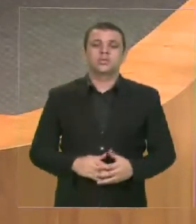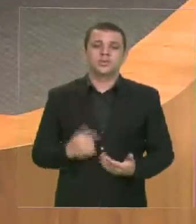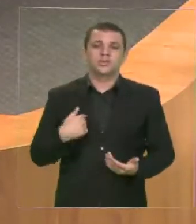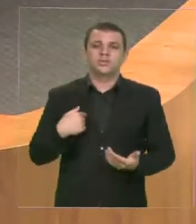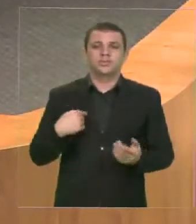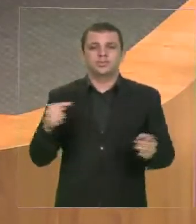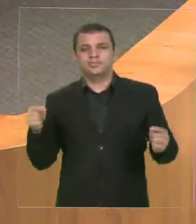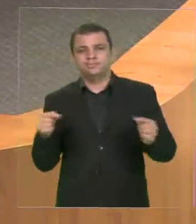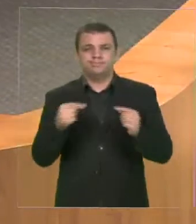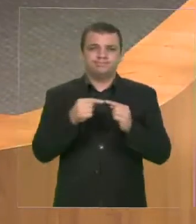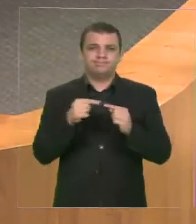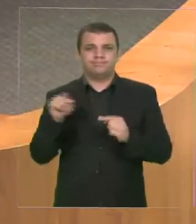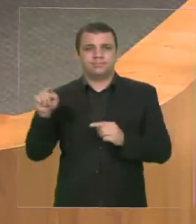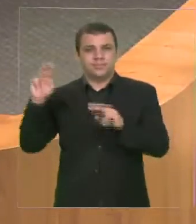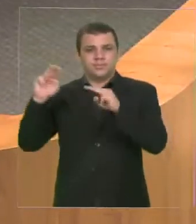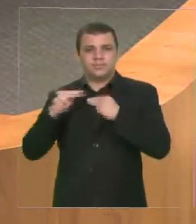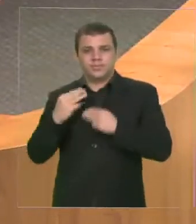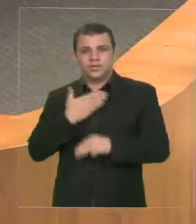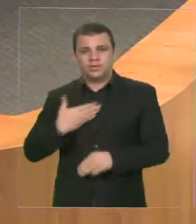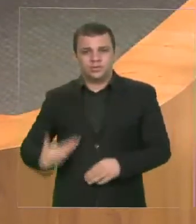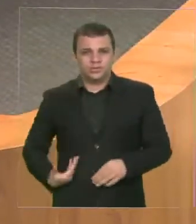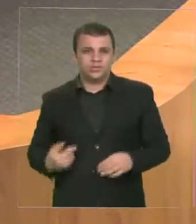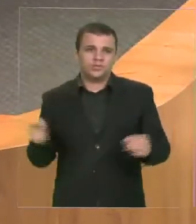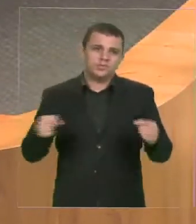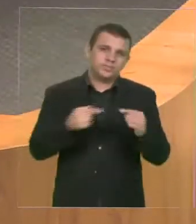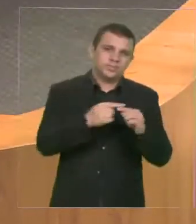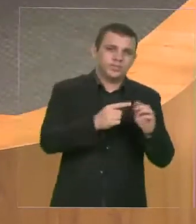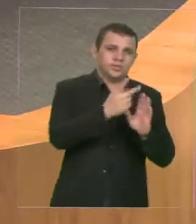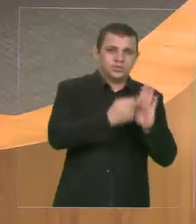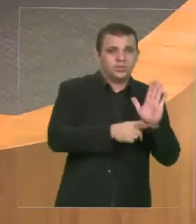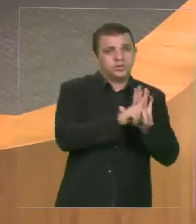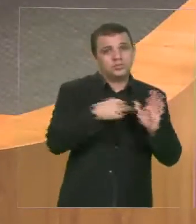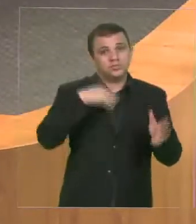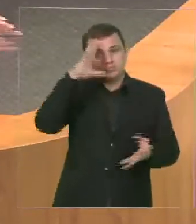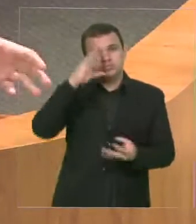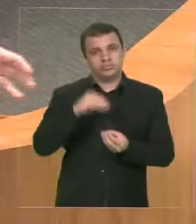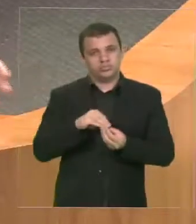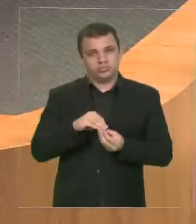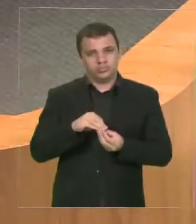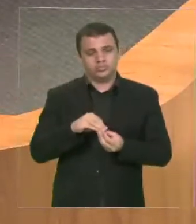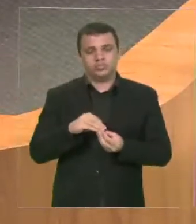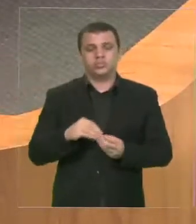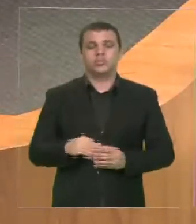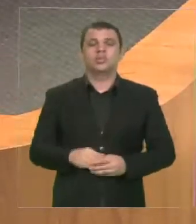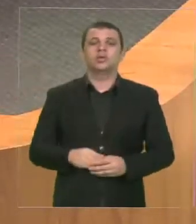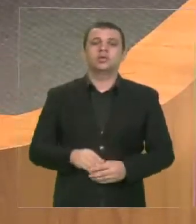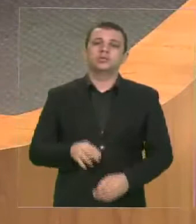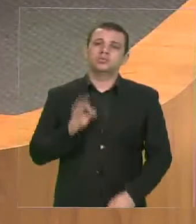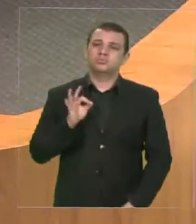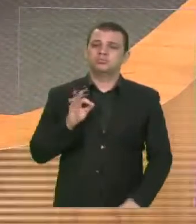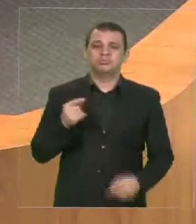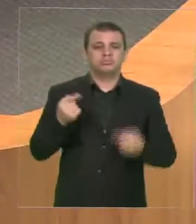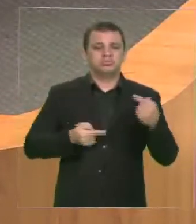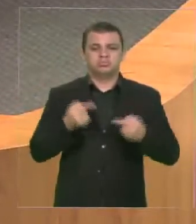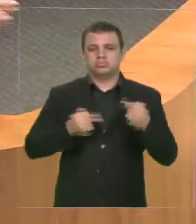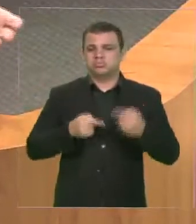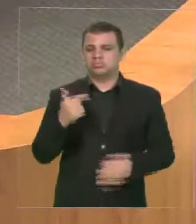mensagem governamental com o projeto de lei, cheguei a esse entendimento. Não houve, mais uma vez, nenhuma